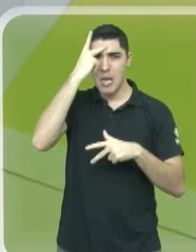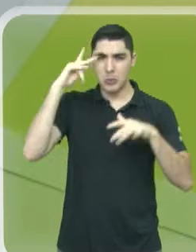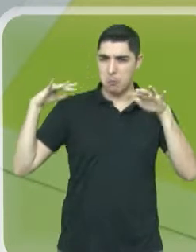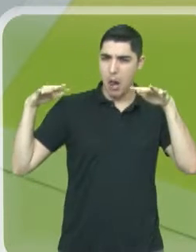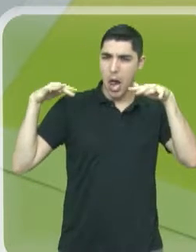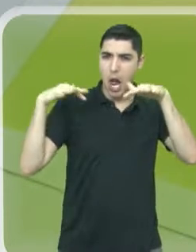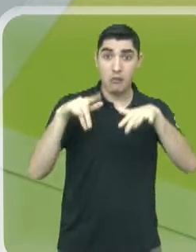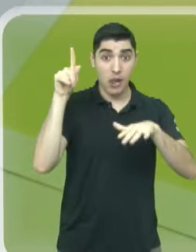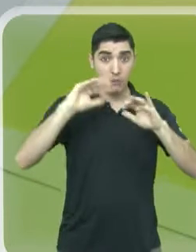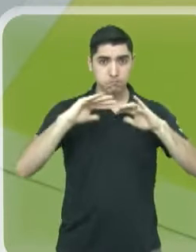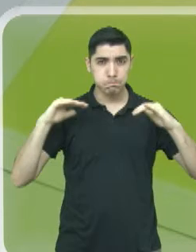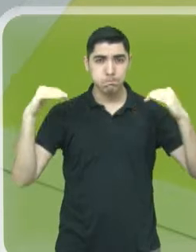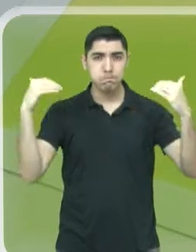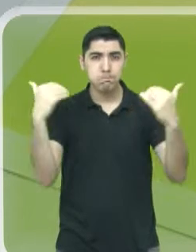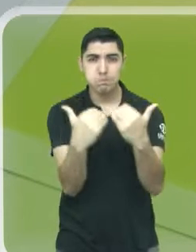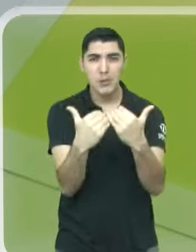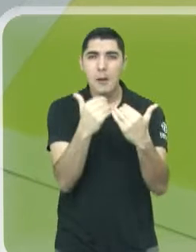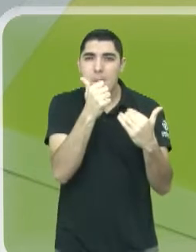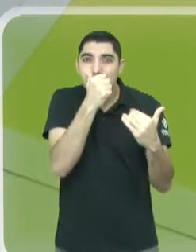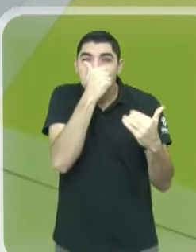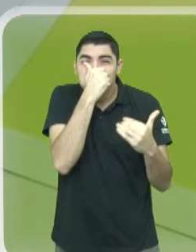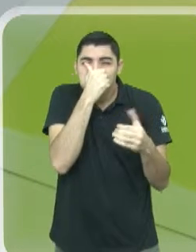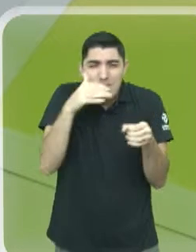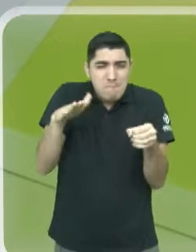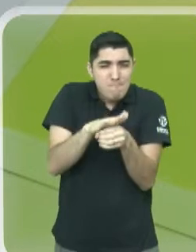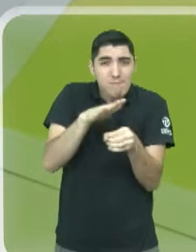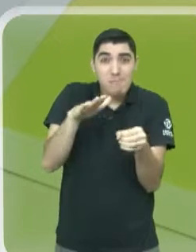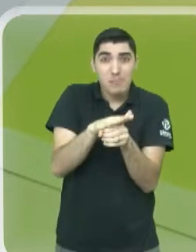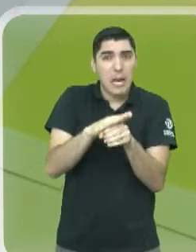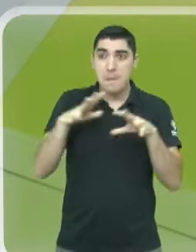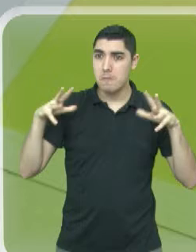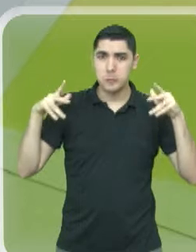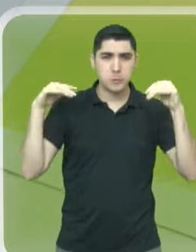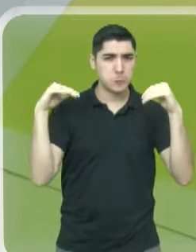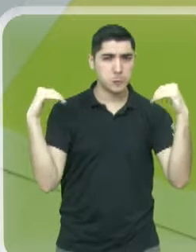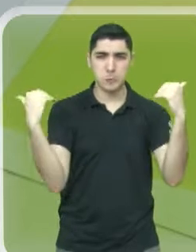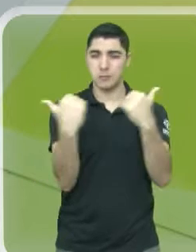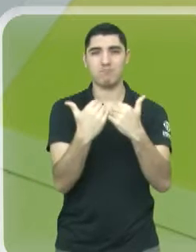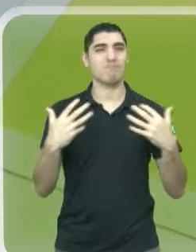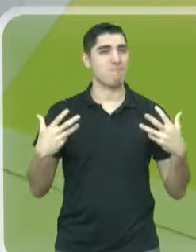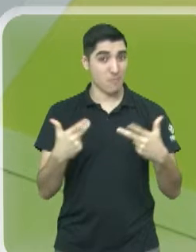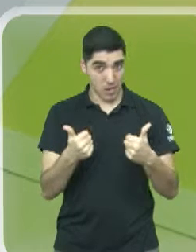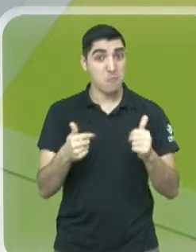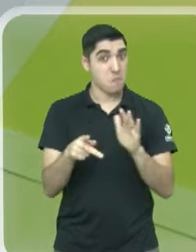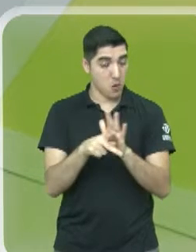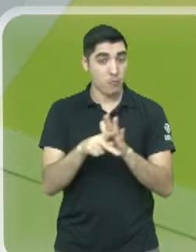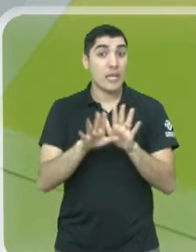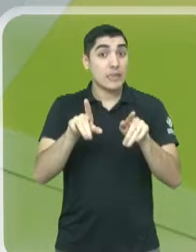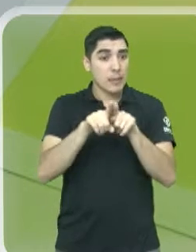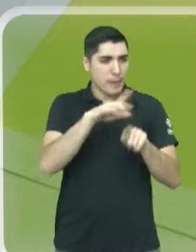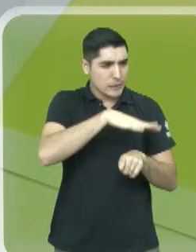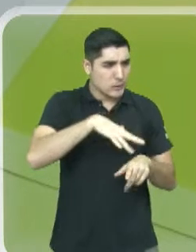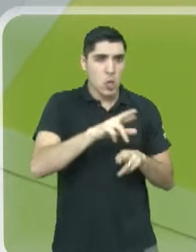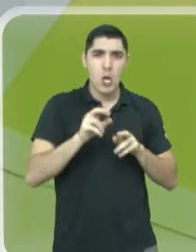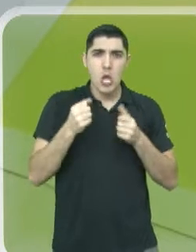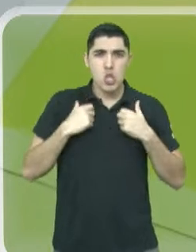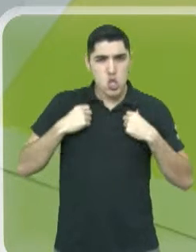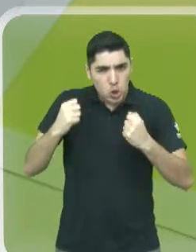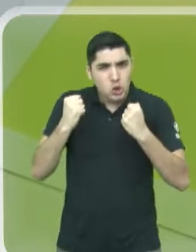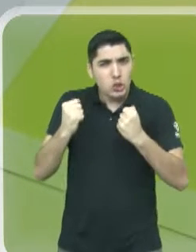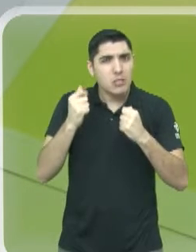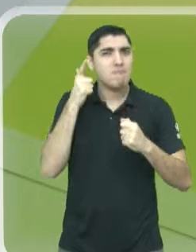Moura ficou pequeno para receber um grande clássico do basquete paulista. E mesmo com o apoio da torcida, o São